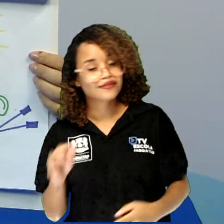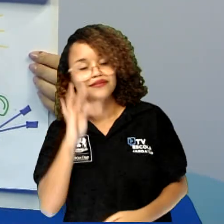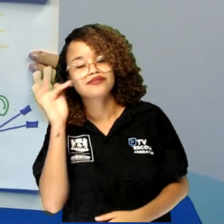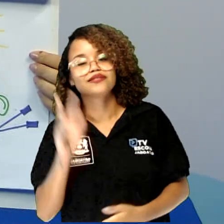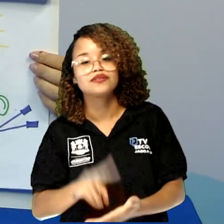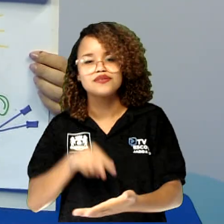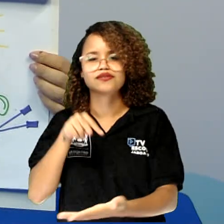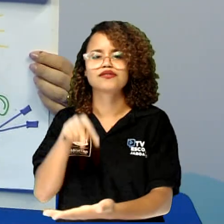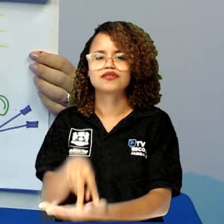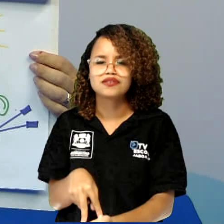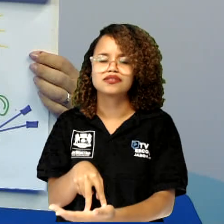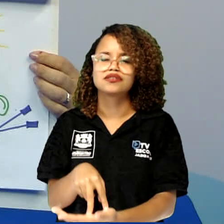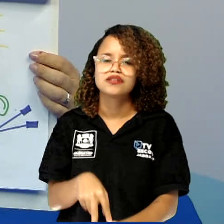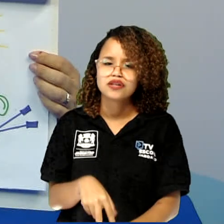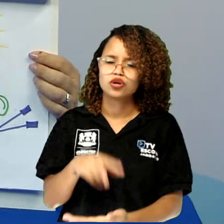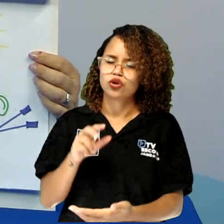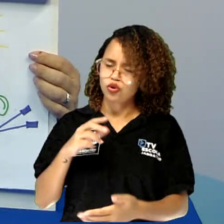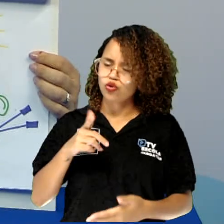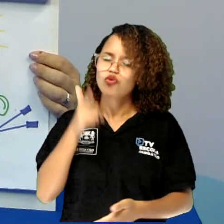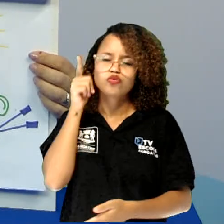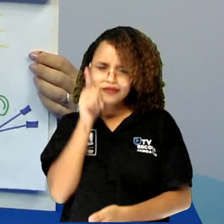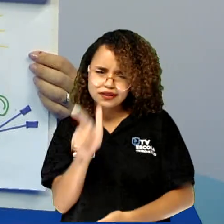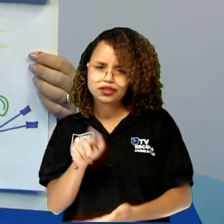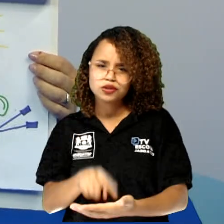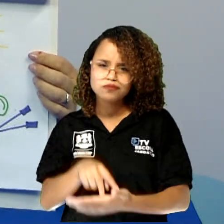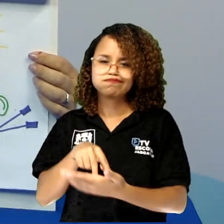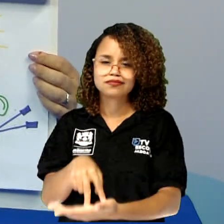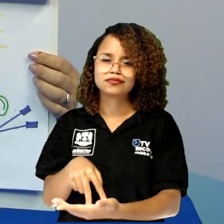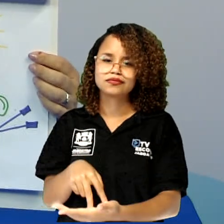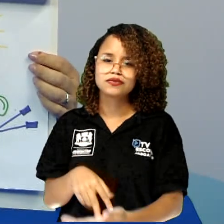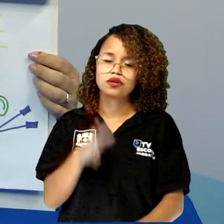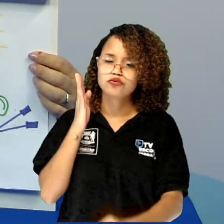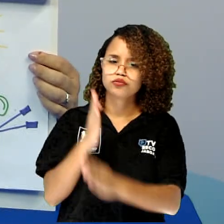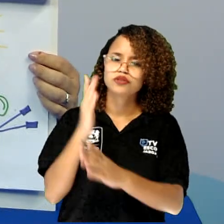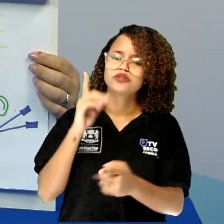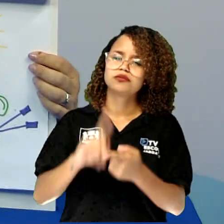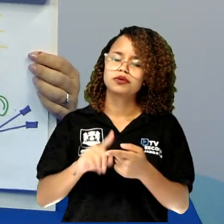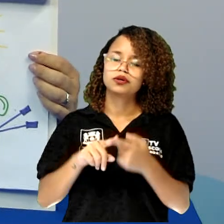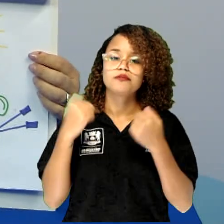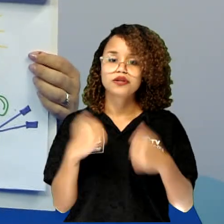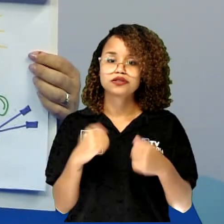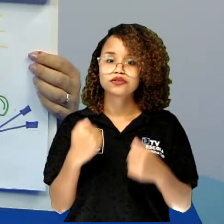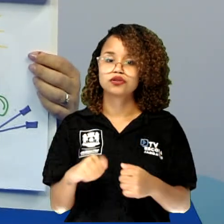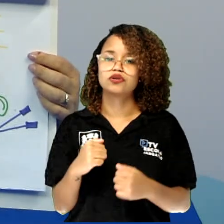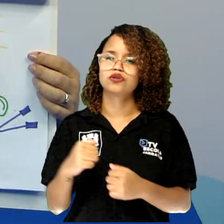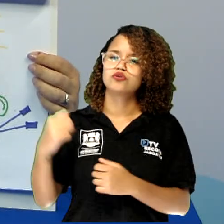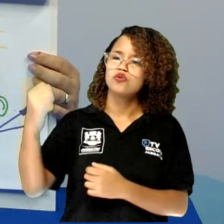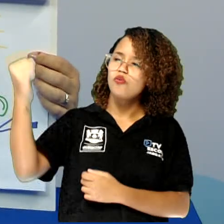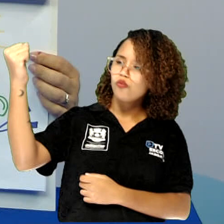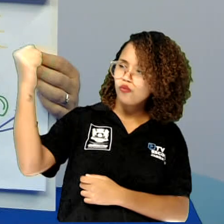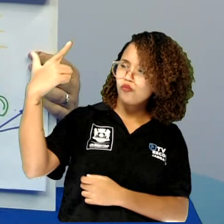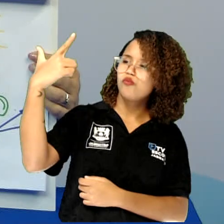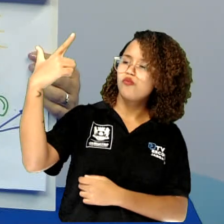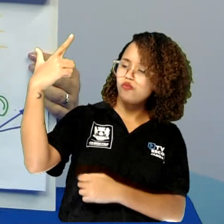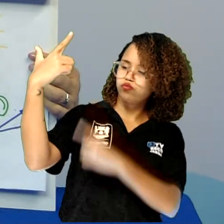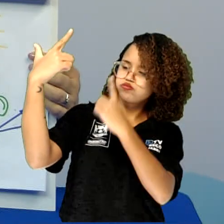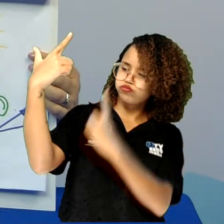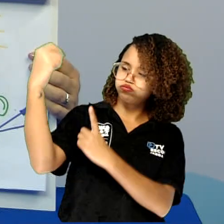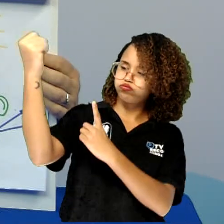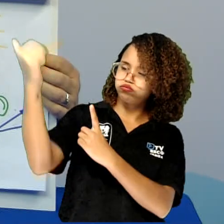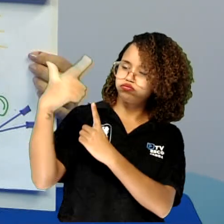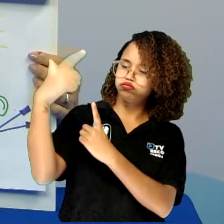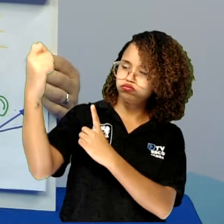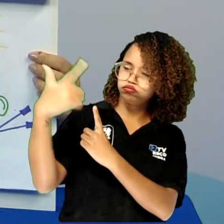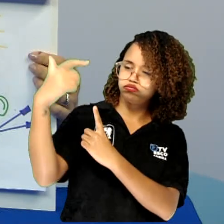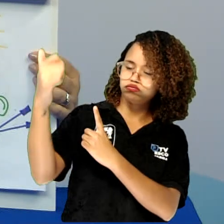e suportou tudo aquilo. E descobriu, inclusive, que ela ia precisar tomar uns raios de sol bem